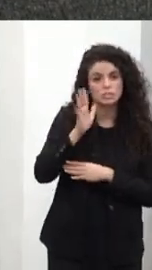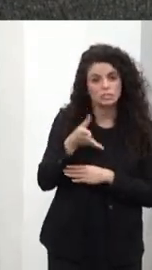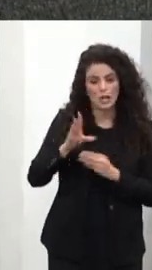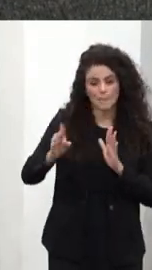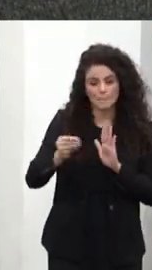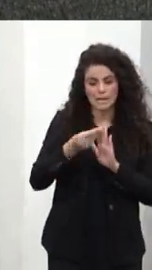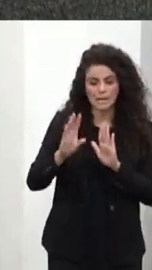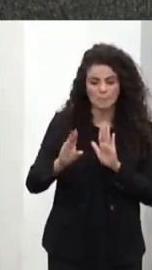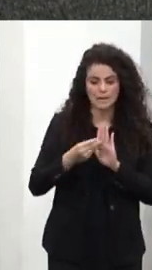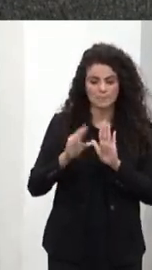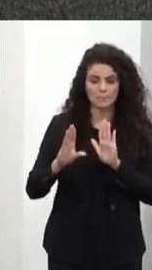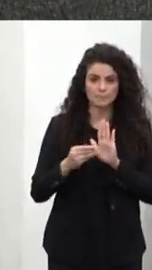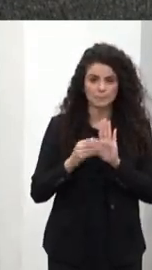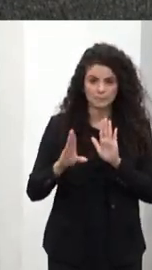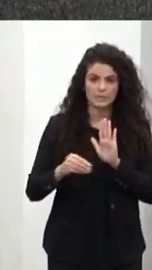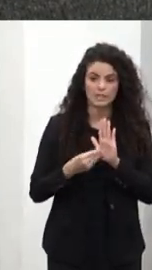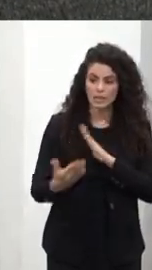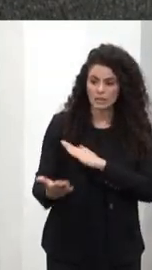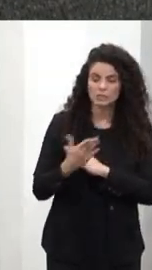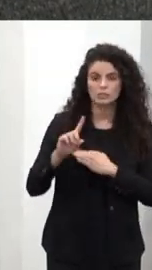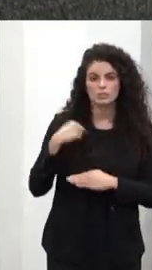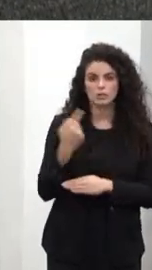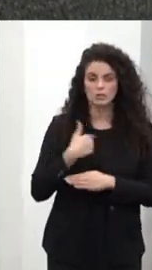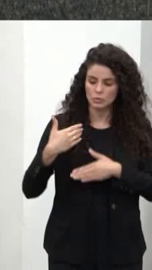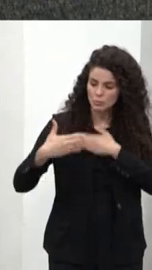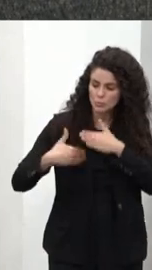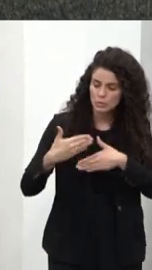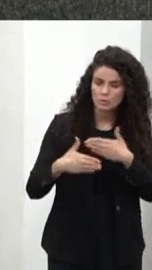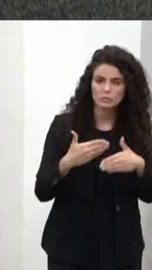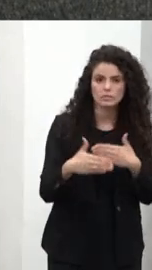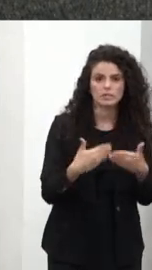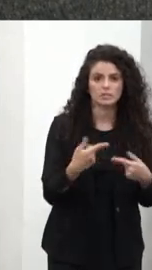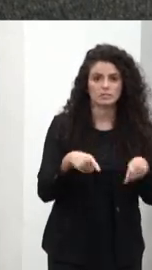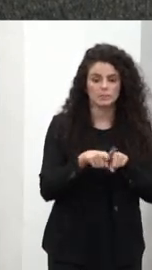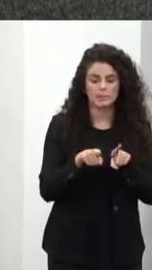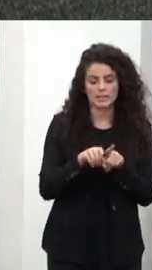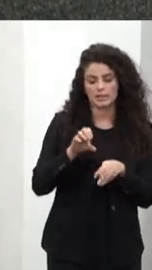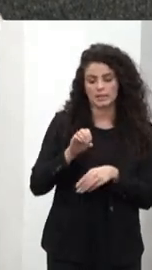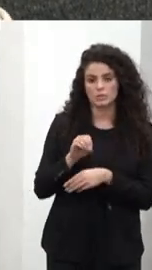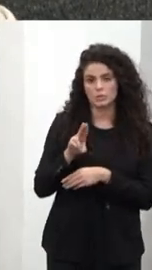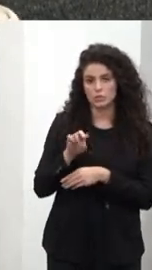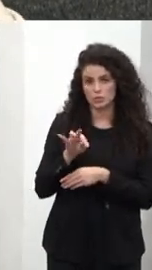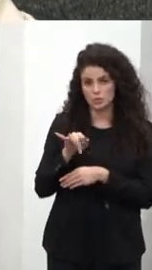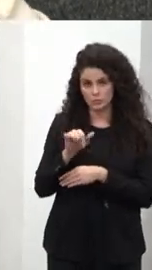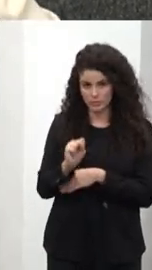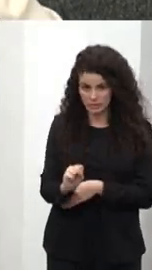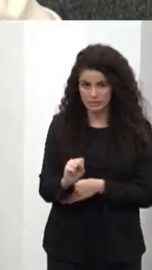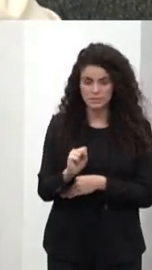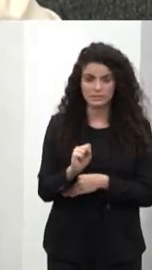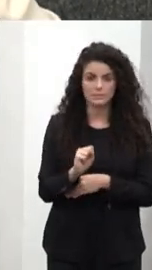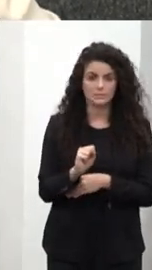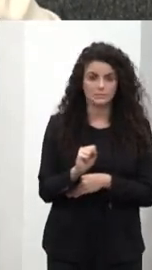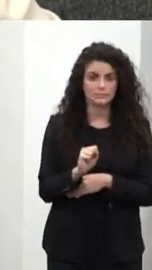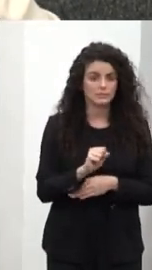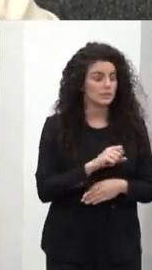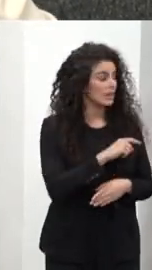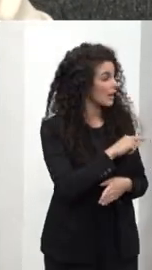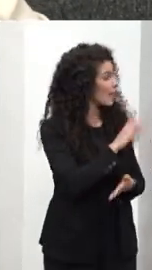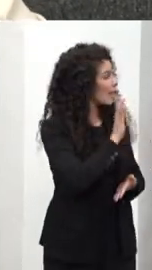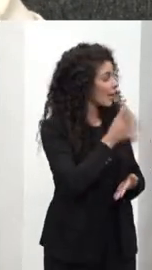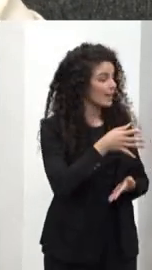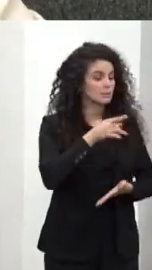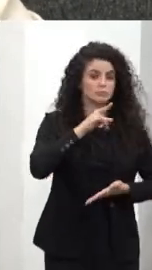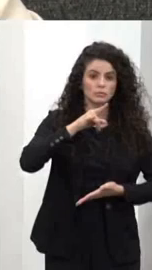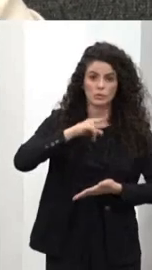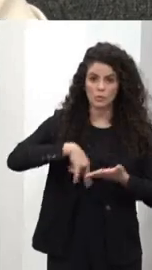como colaboradoras nesse processo é também das oitivas né e elas sejam manifestações nem documento